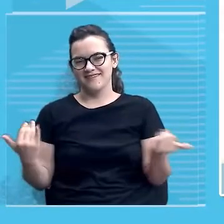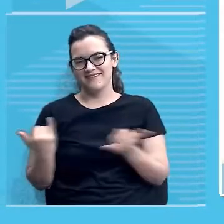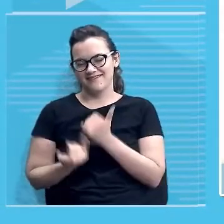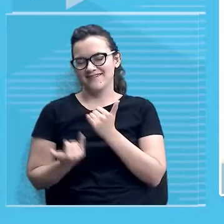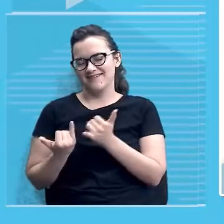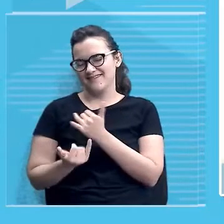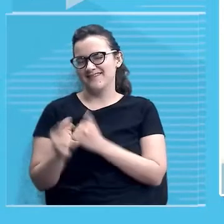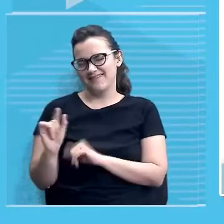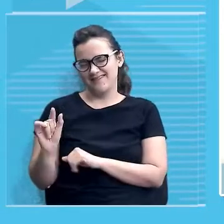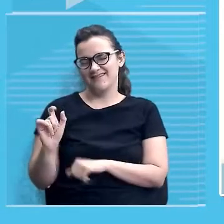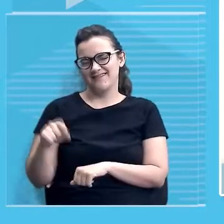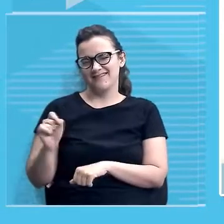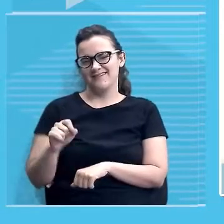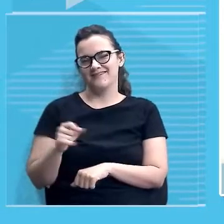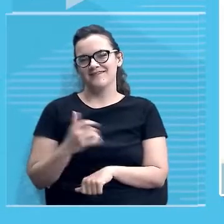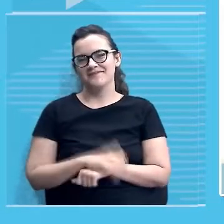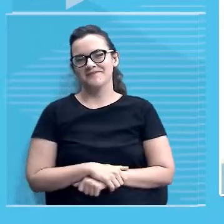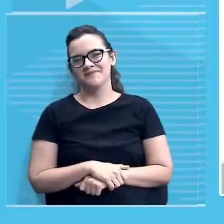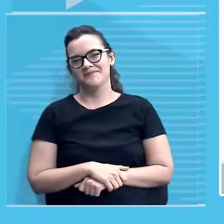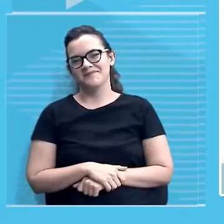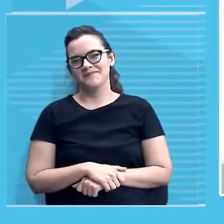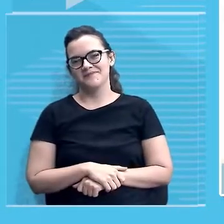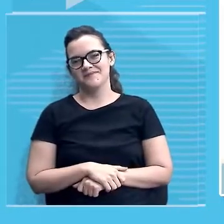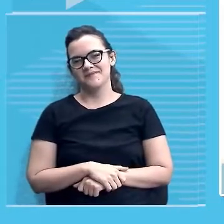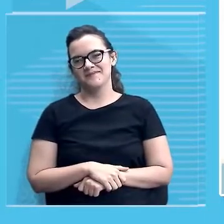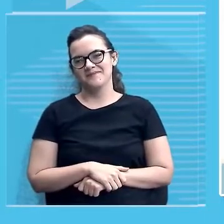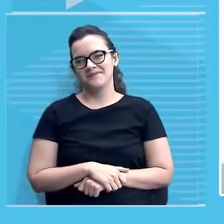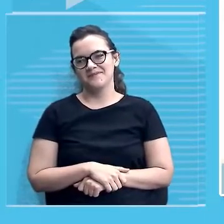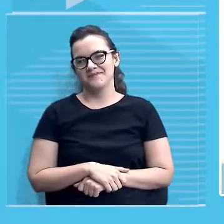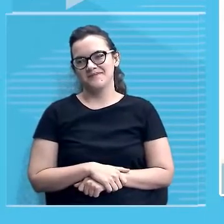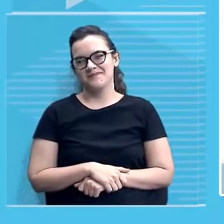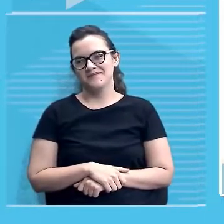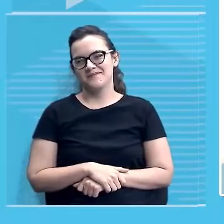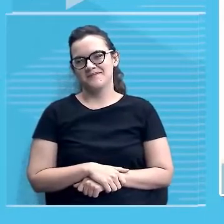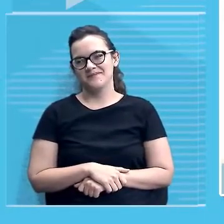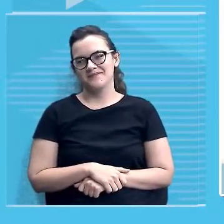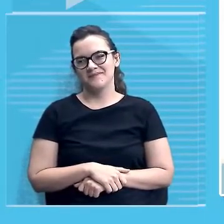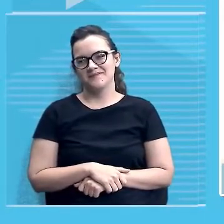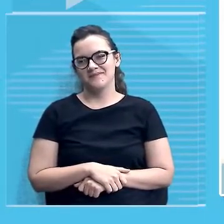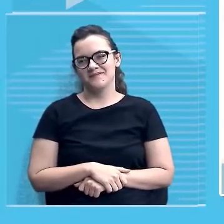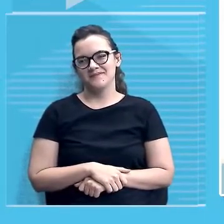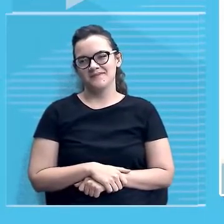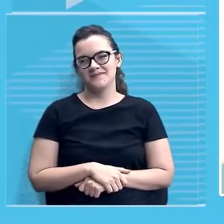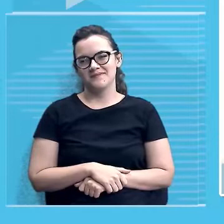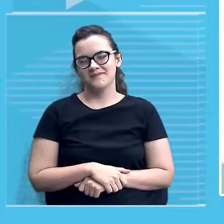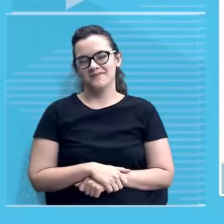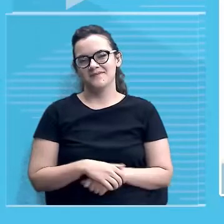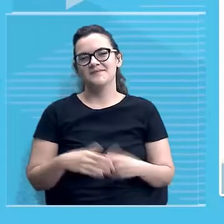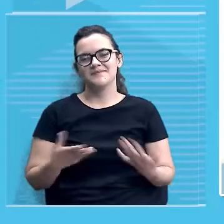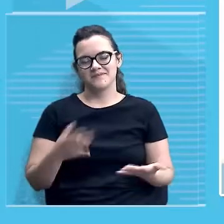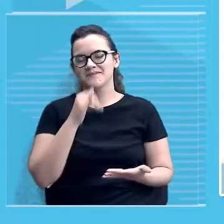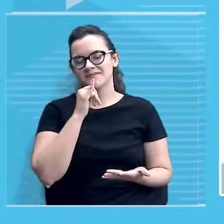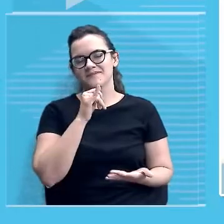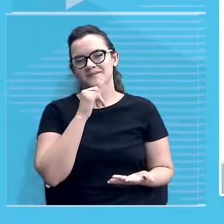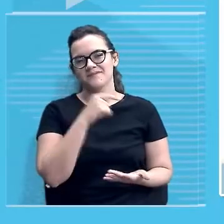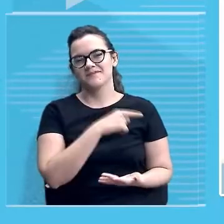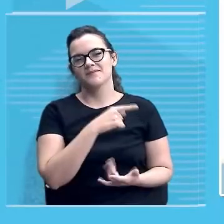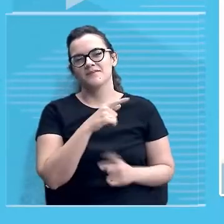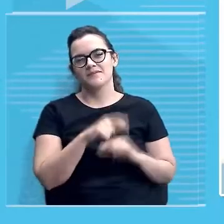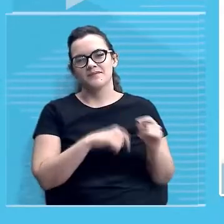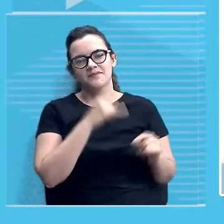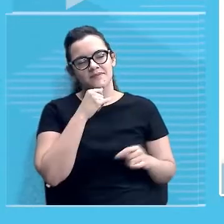Parece um pouquinho, né? Só que essa diferença aí que o Alan falou, de misturas, né?